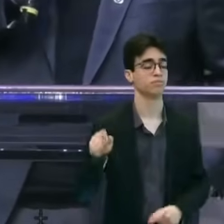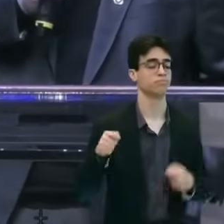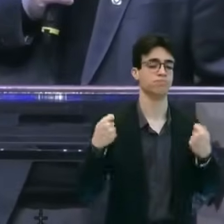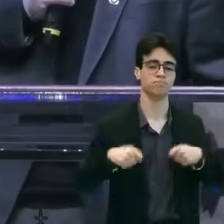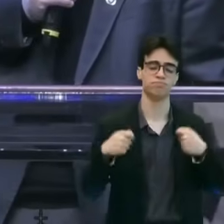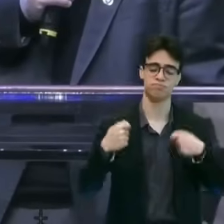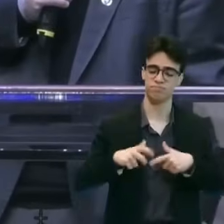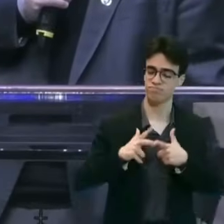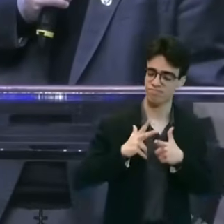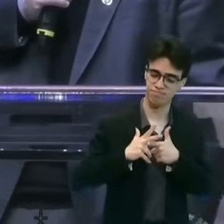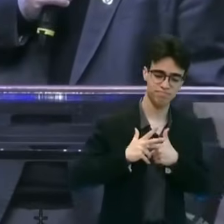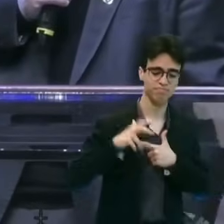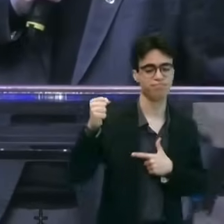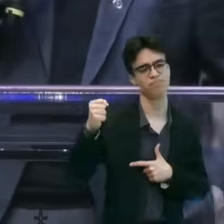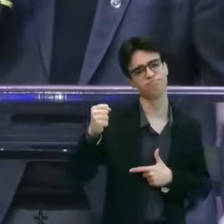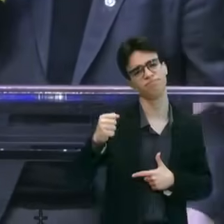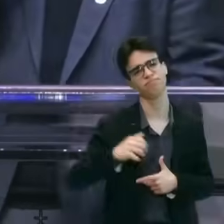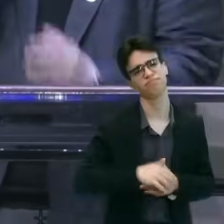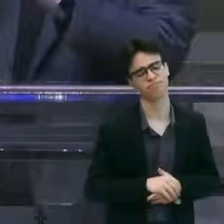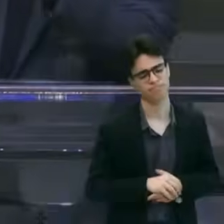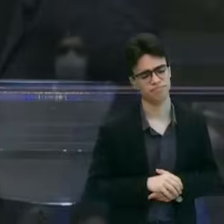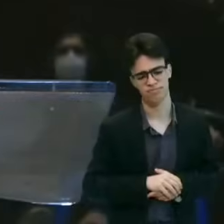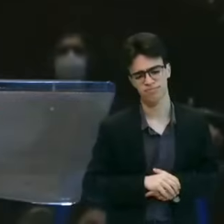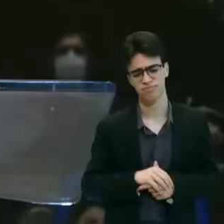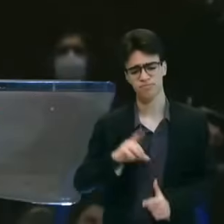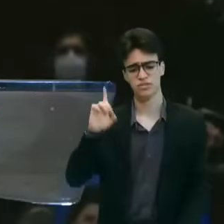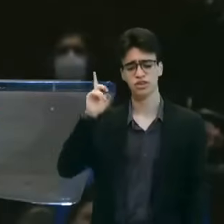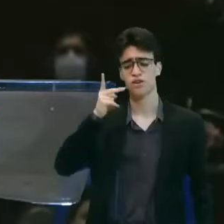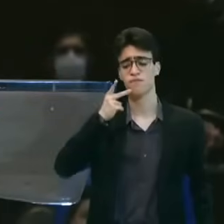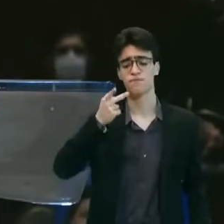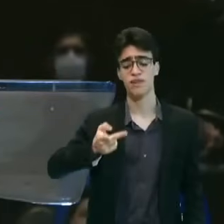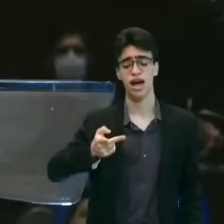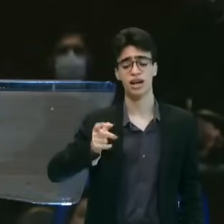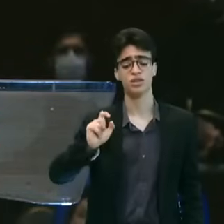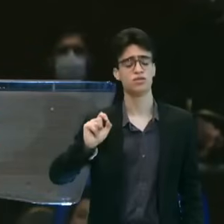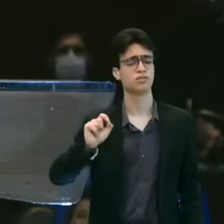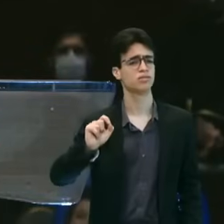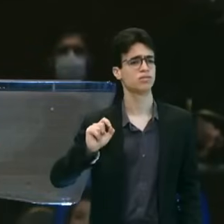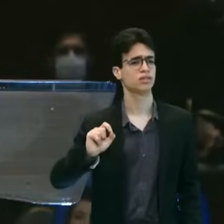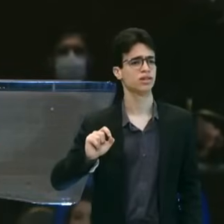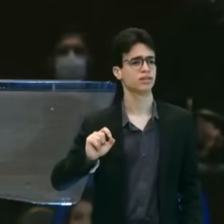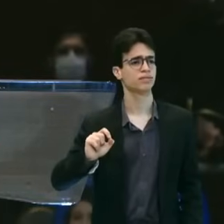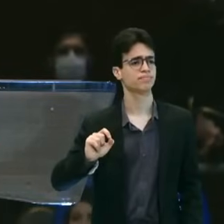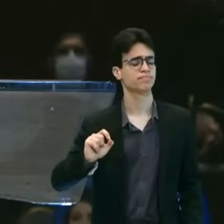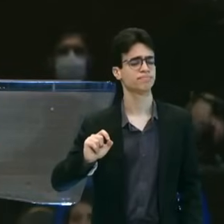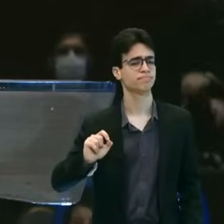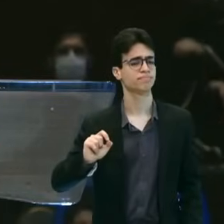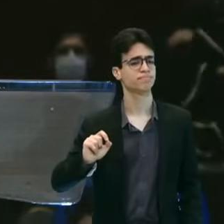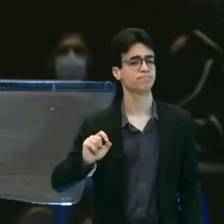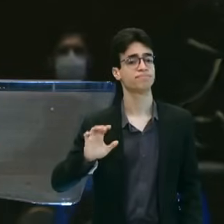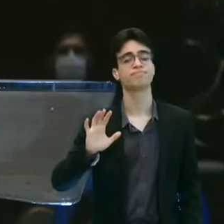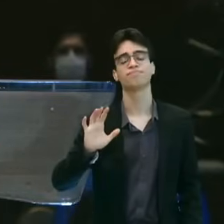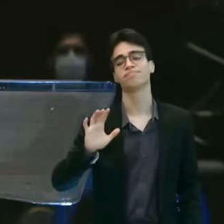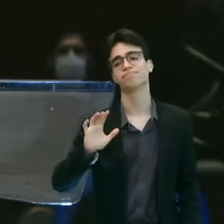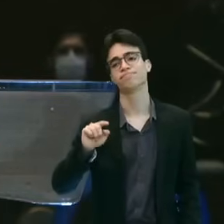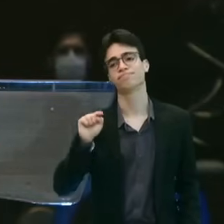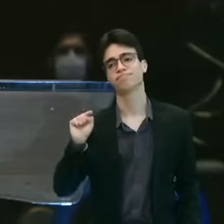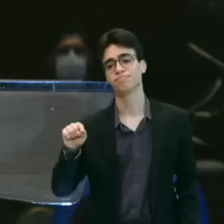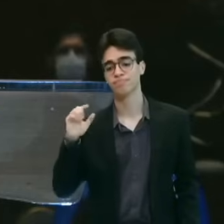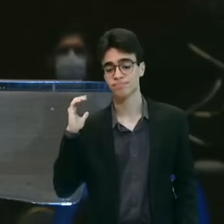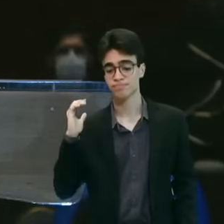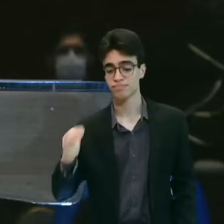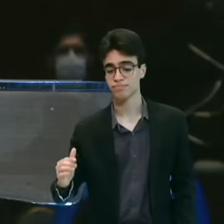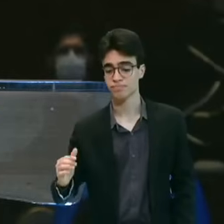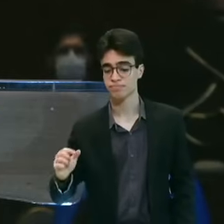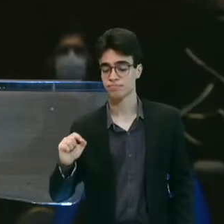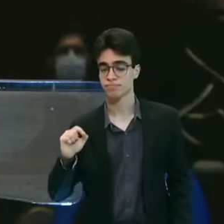precisa vencê-lo. O que Deus está dizendo para Caim é que o